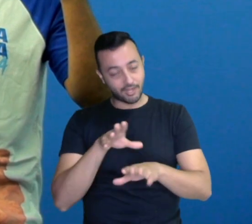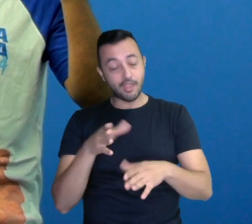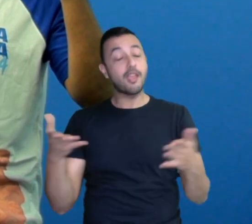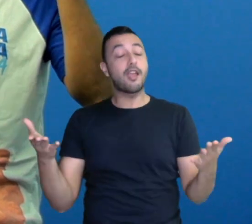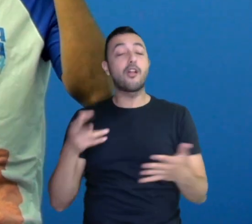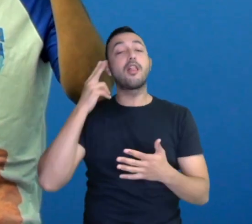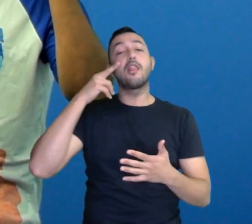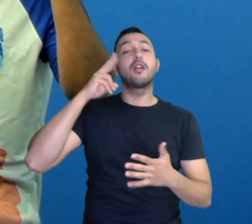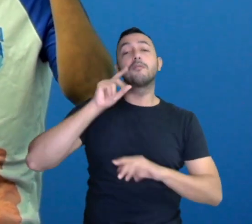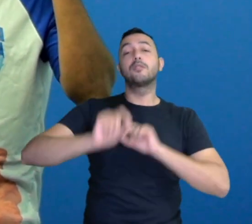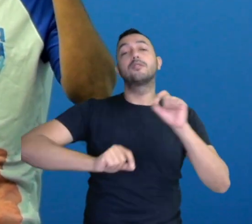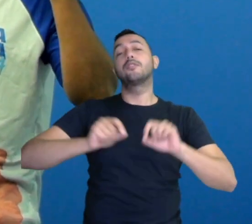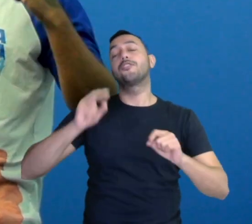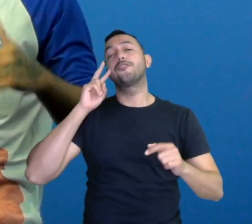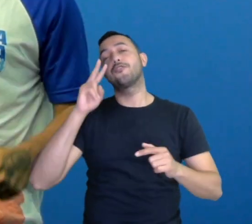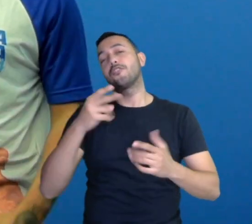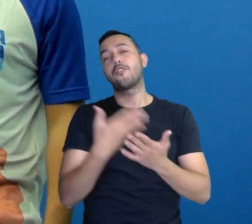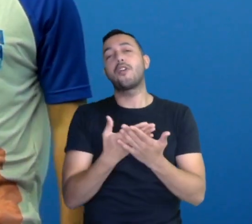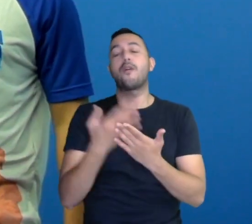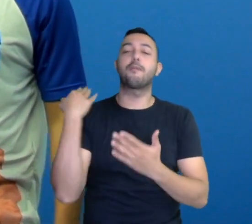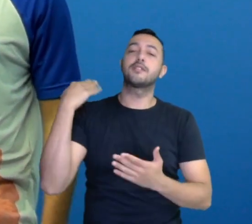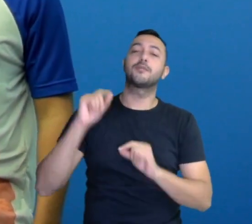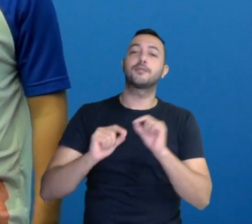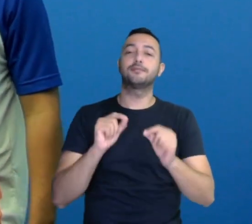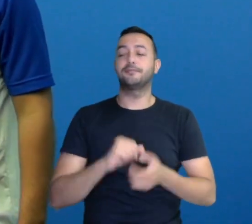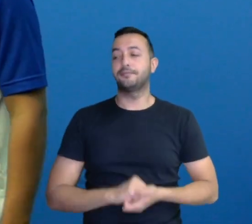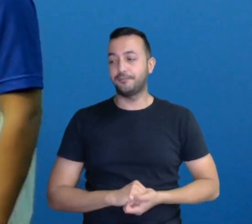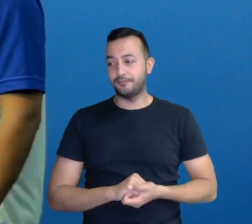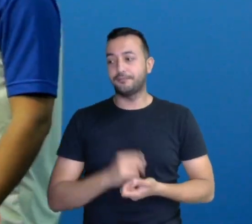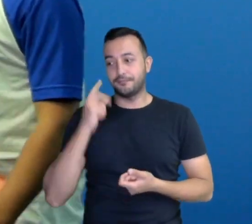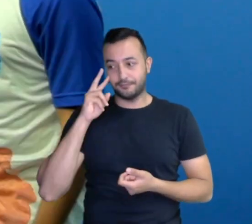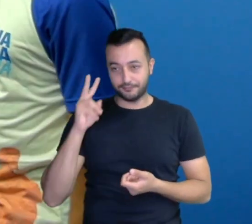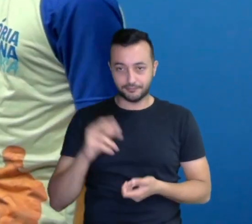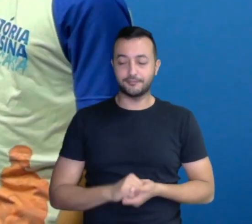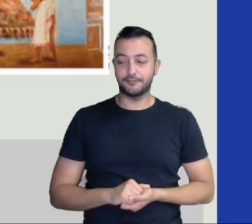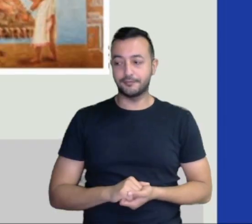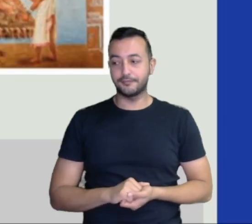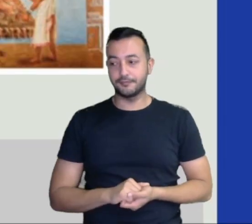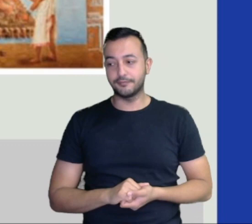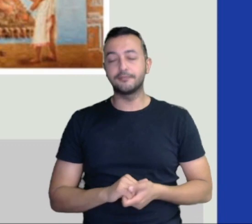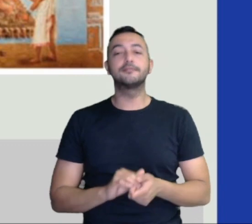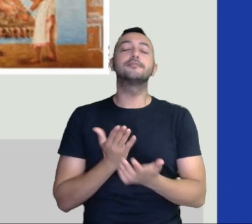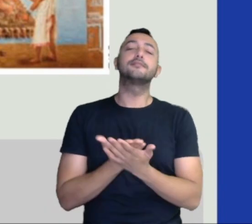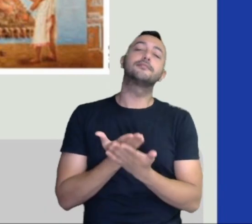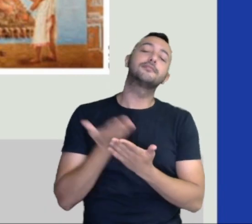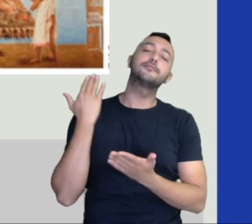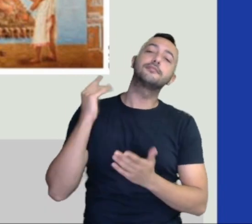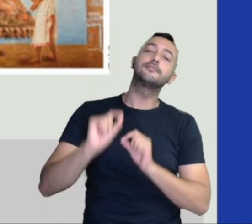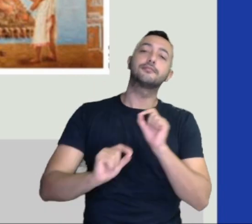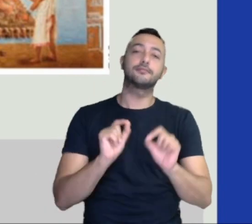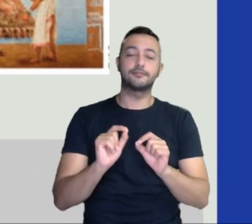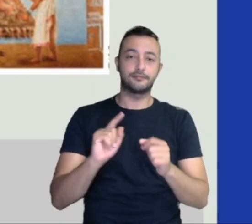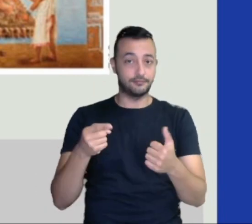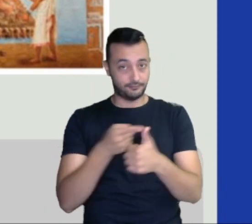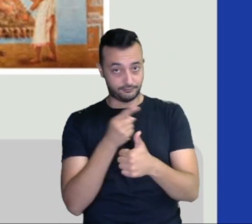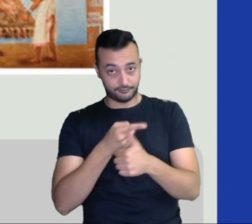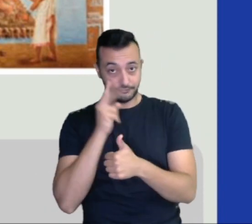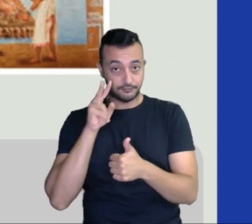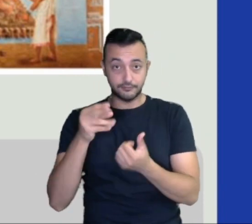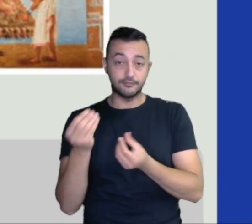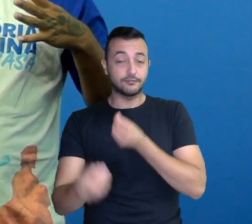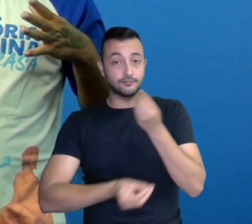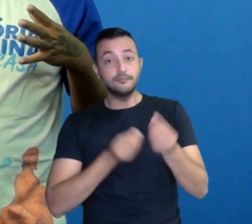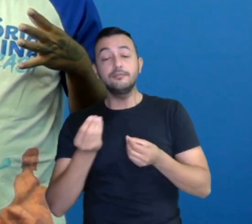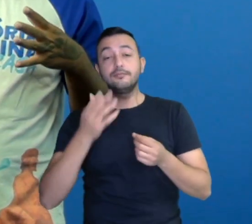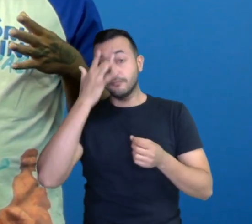do que é que a gente viu com a professora lá na aula passada. Vamos lá. O que estudamos na aula passada? Primeiro, a gente viu como foi